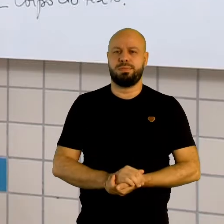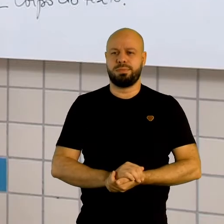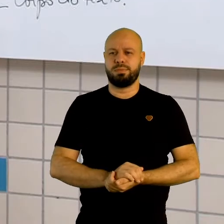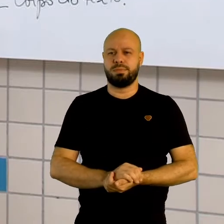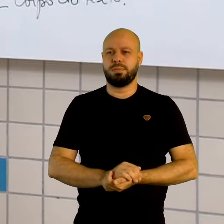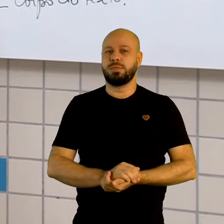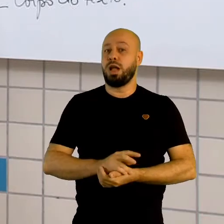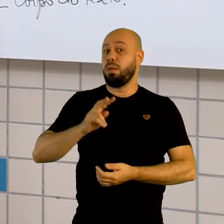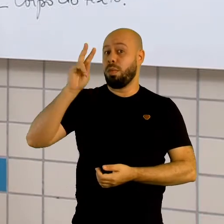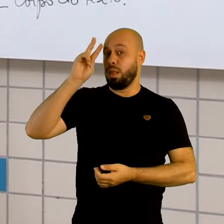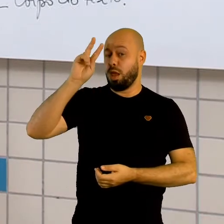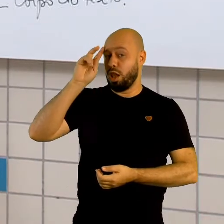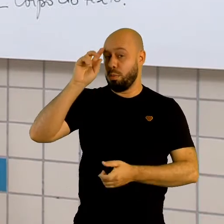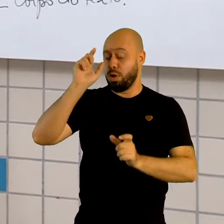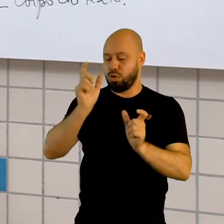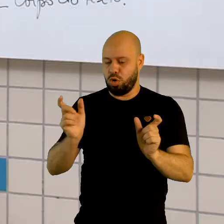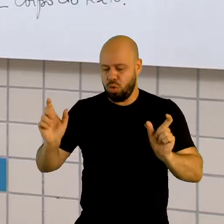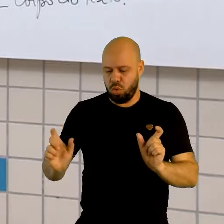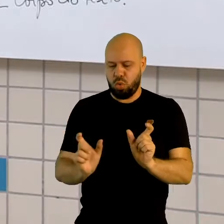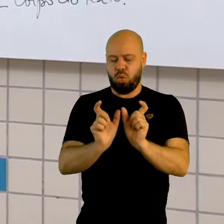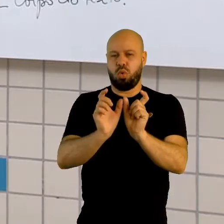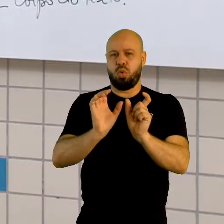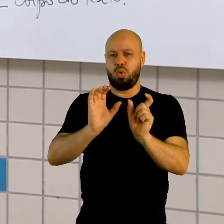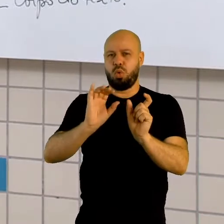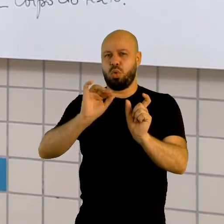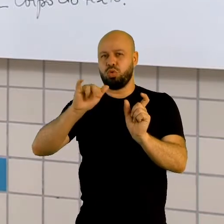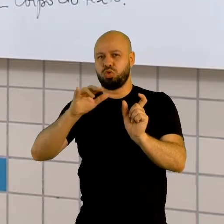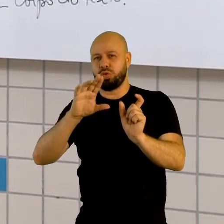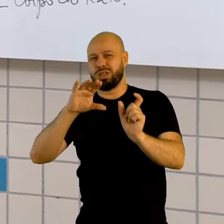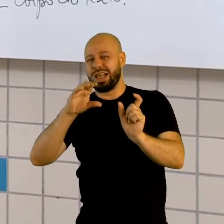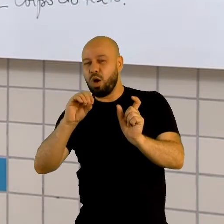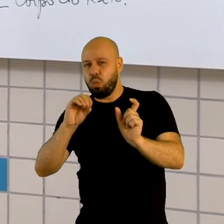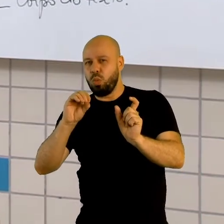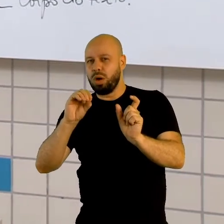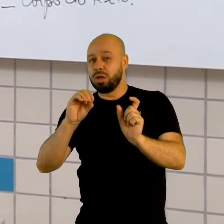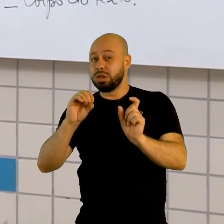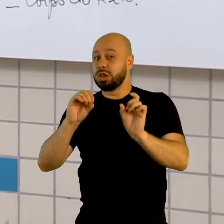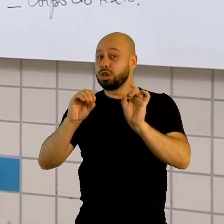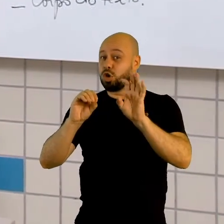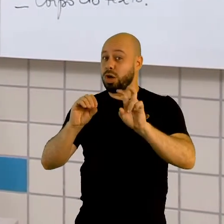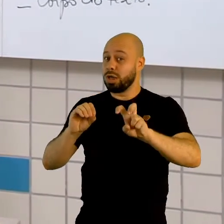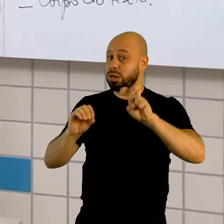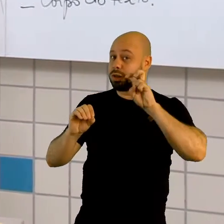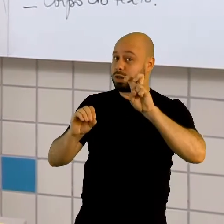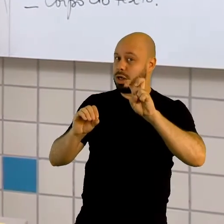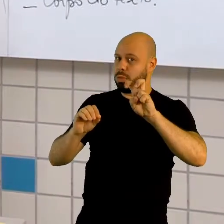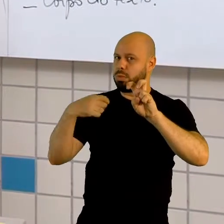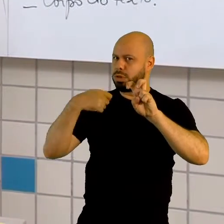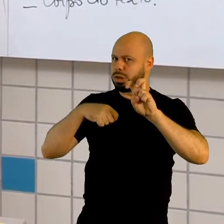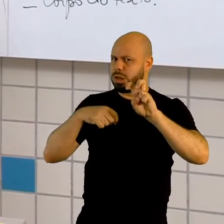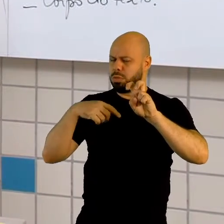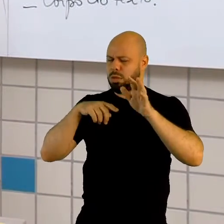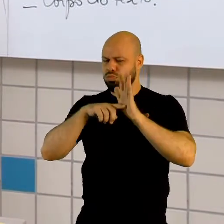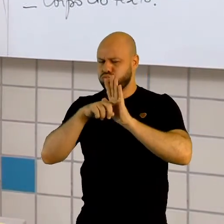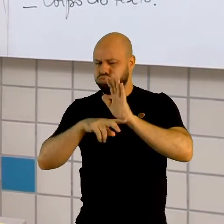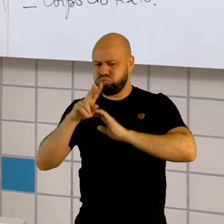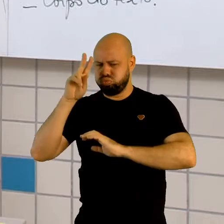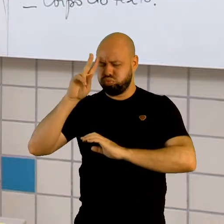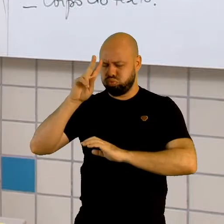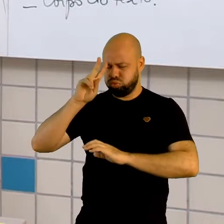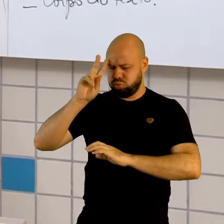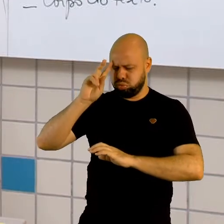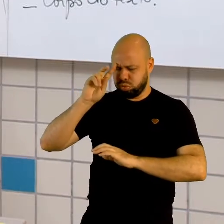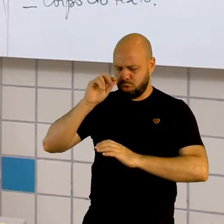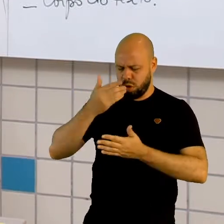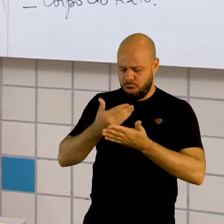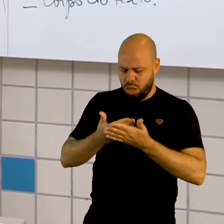as conjunções, elas são 5. Vocês vão pesquisar, voltar lá no que estudamos, conhecer cada uma